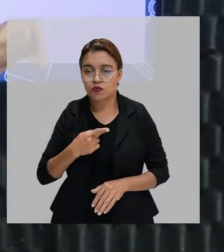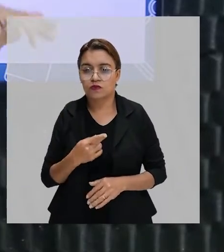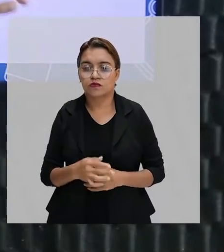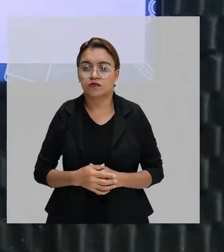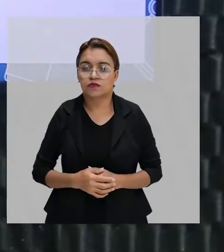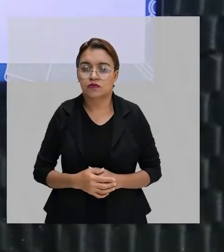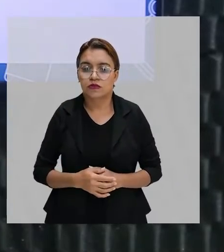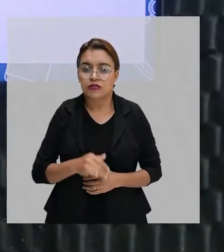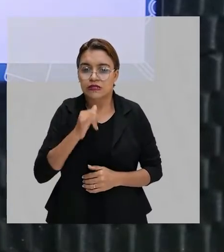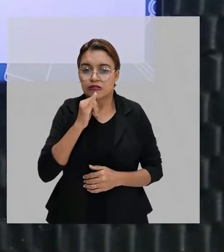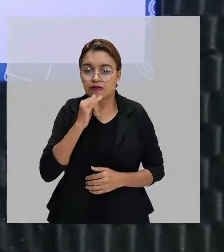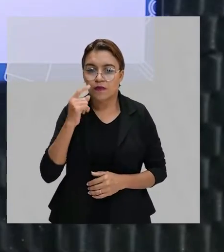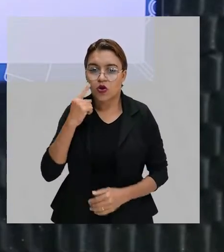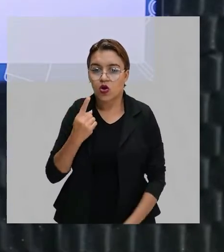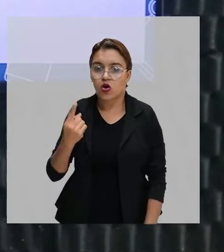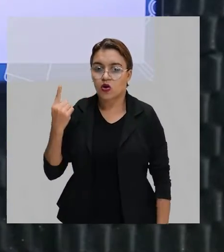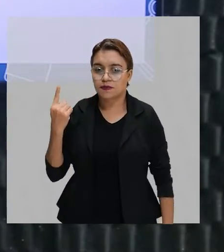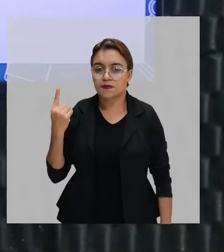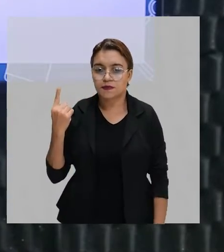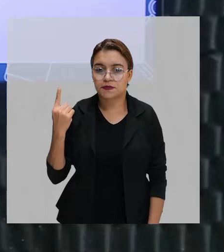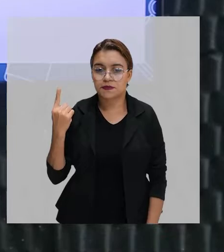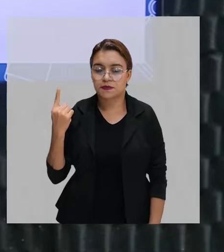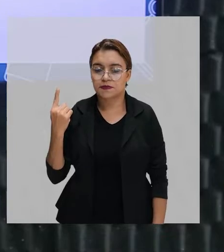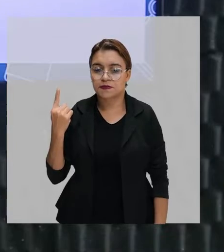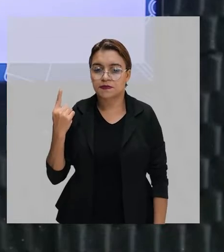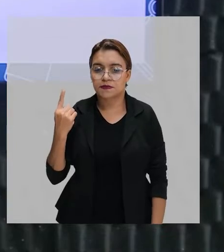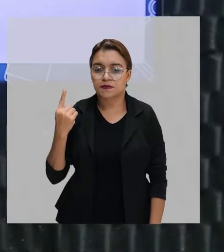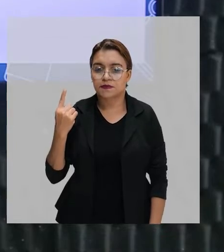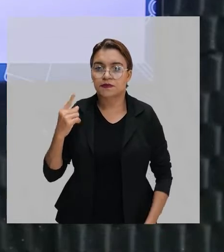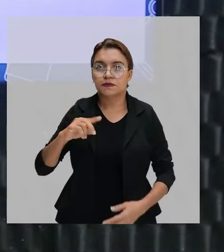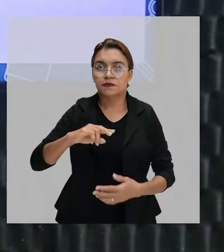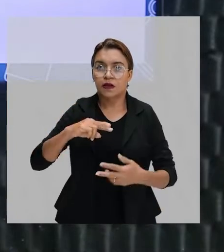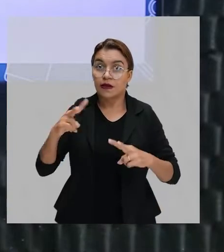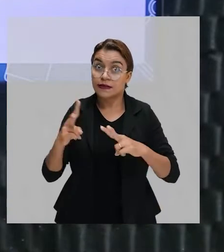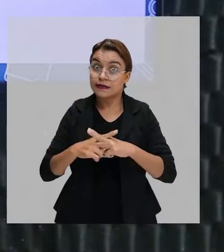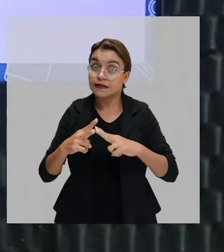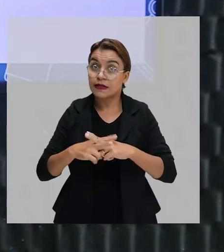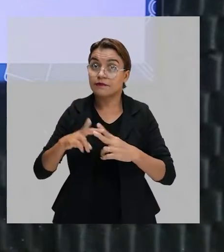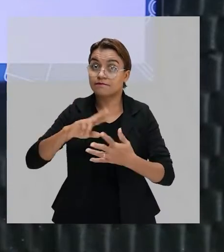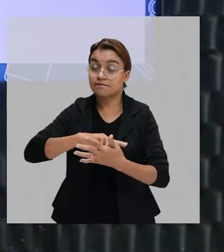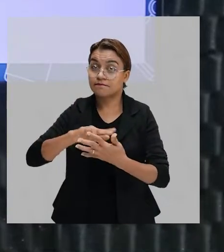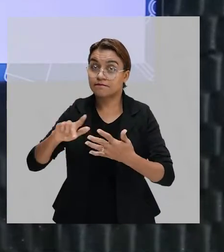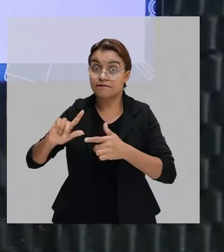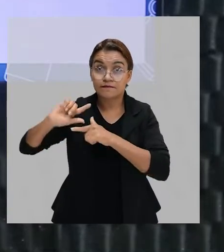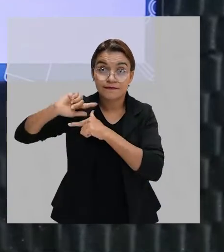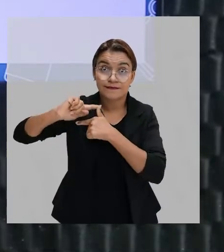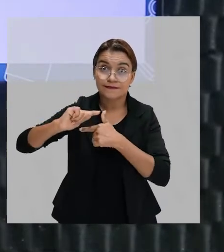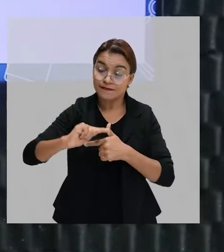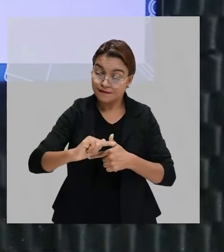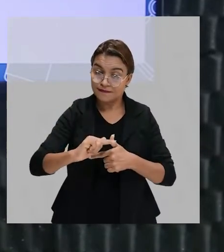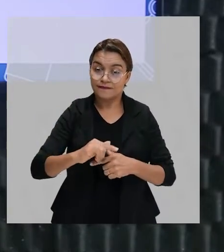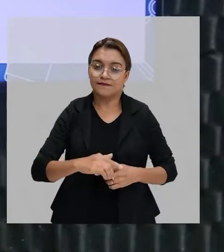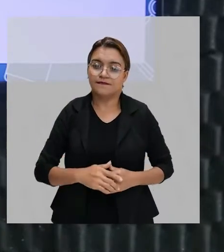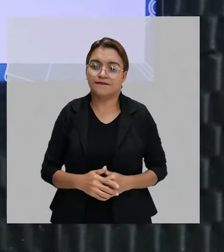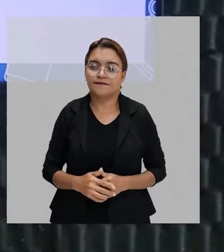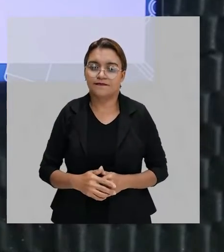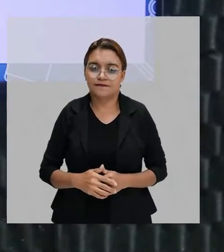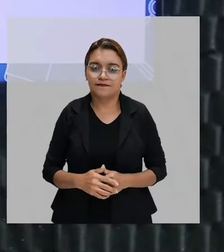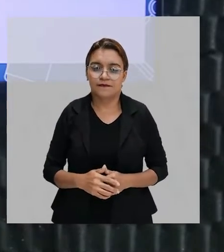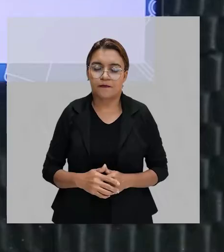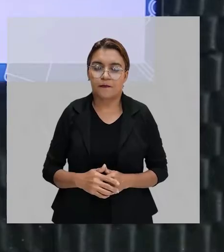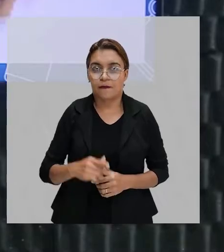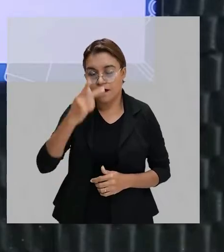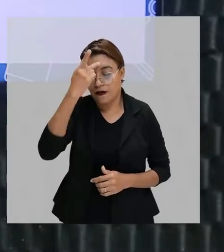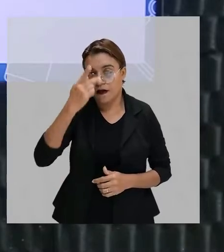percebo aquilo que eu circulei aqui para você só tem a ver com as artes marciais tradicionais à